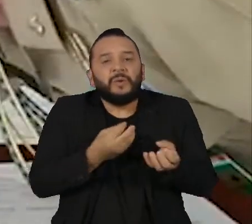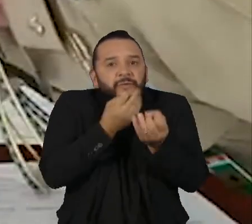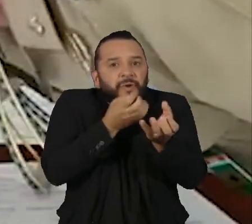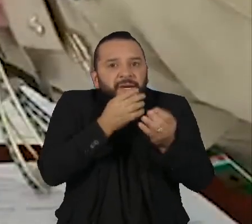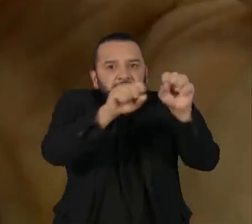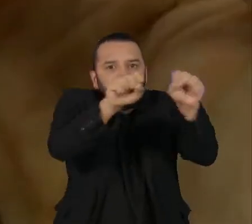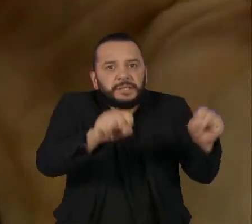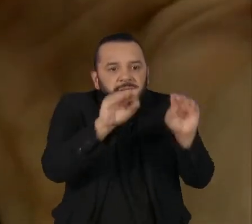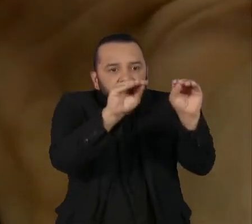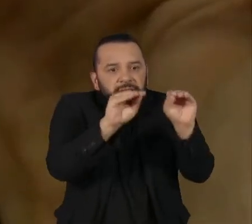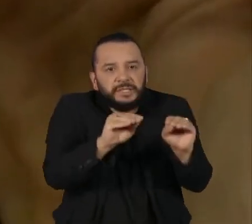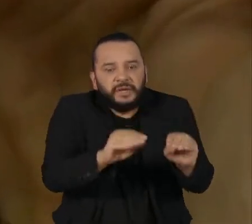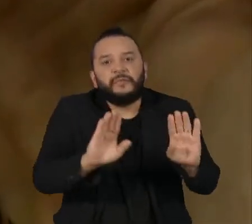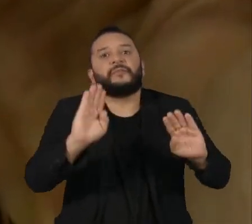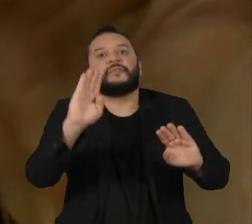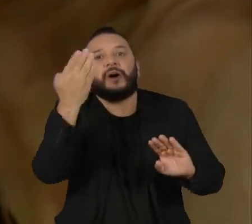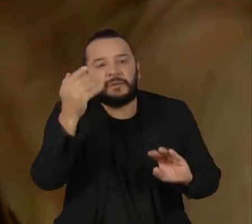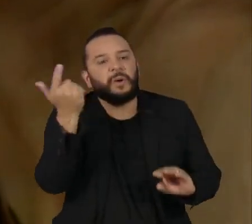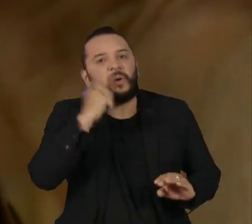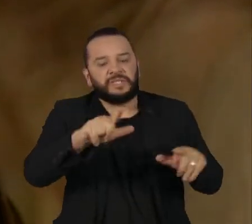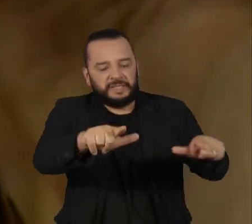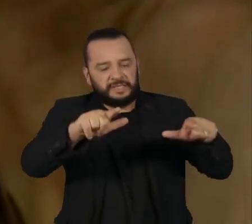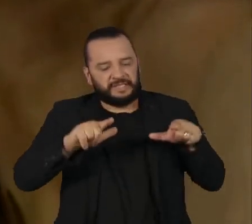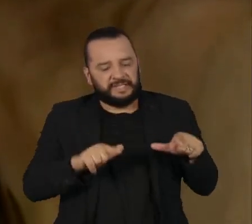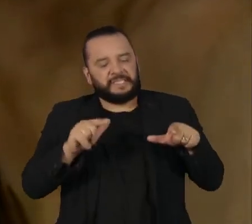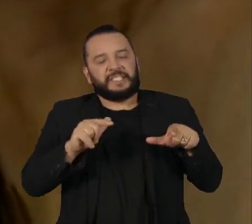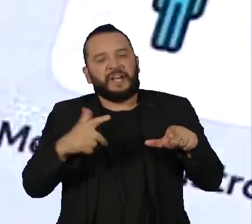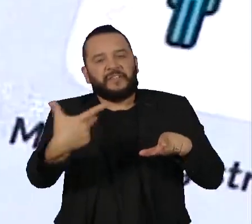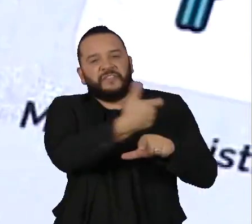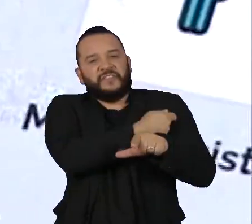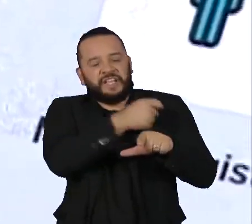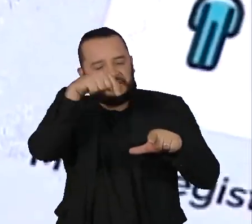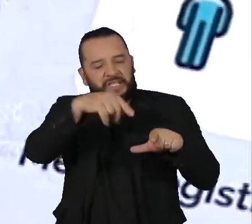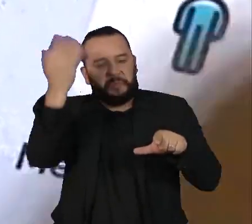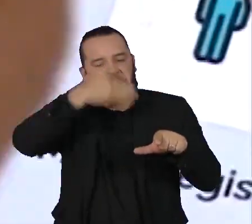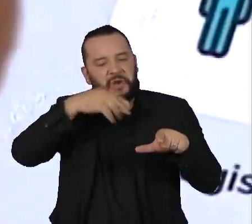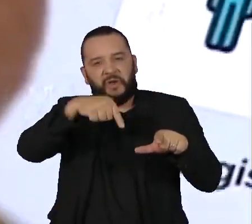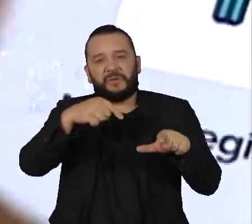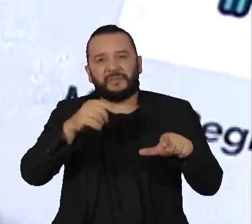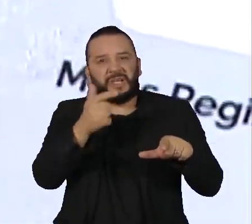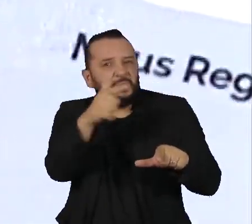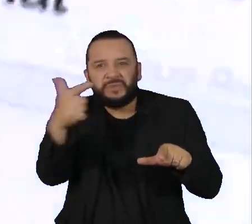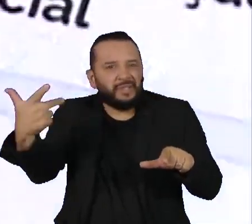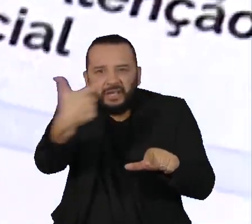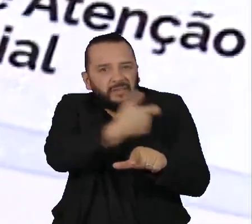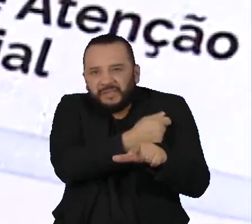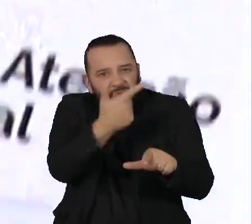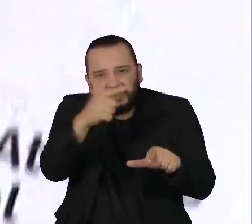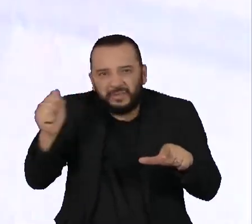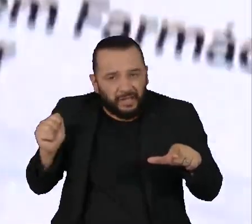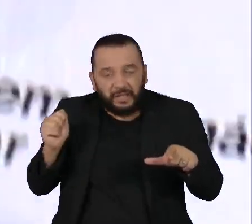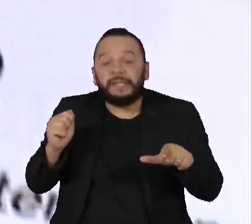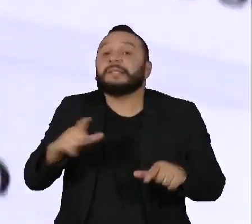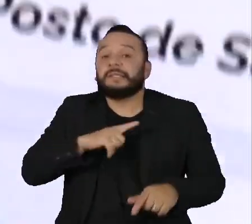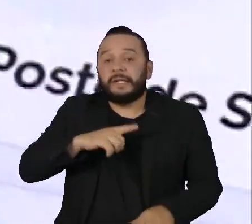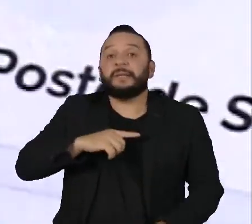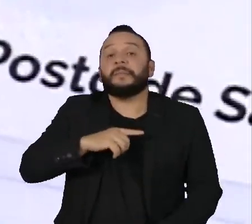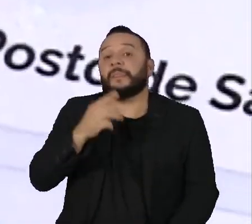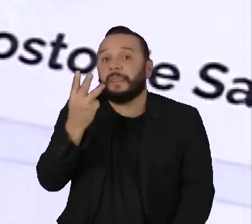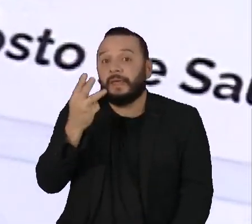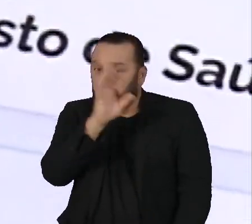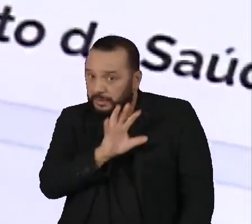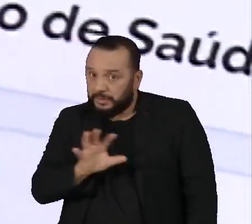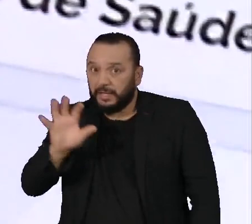falsos para obter certificados de vacinação contra a covid-19 o esquema teria envolvido pessoas em ao menos três estados